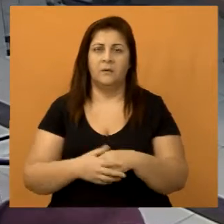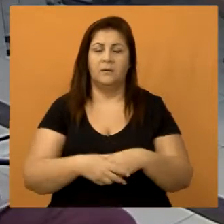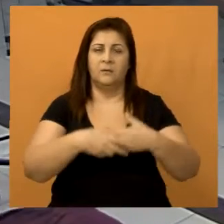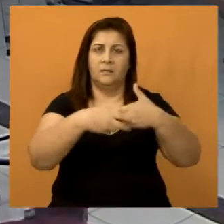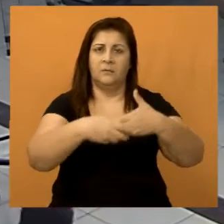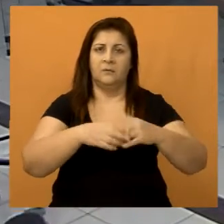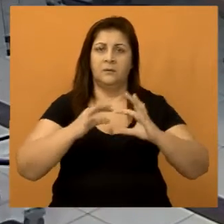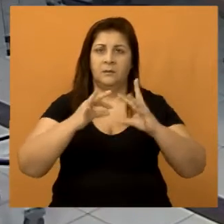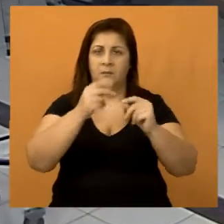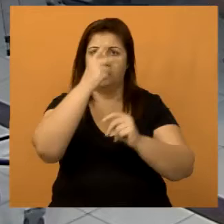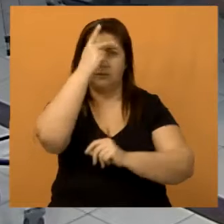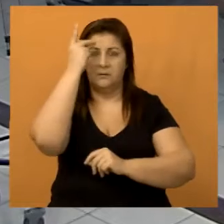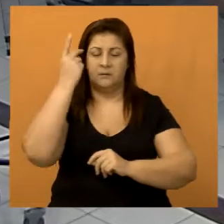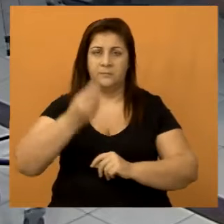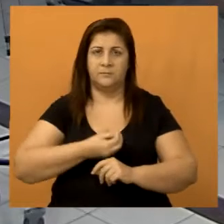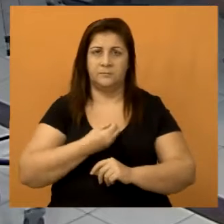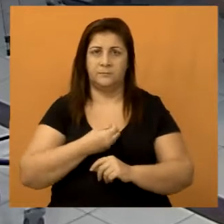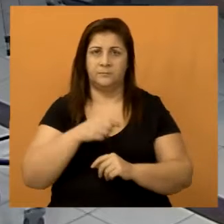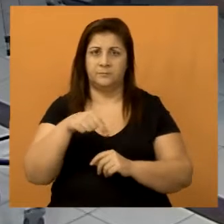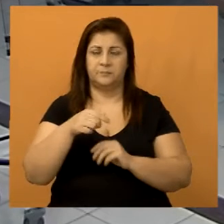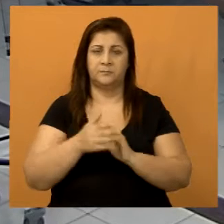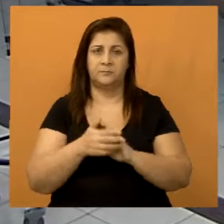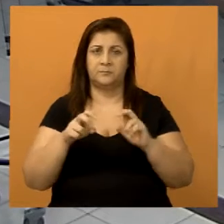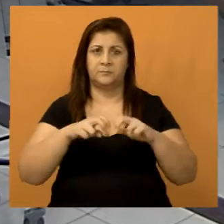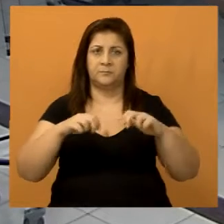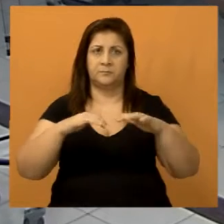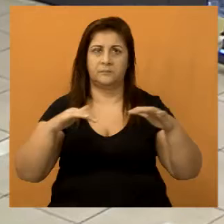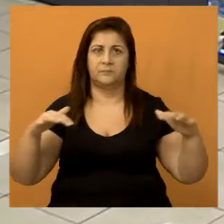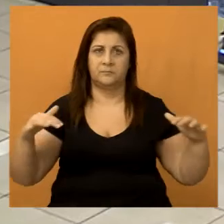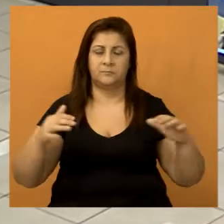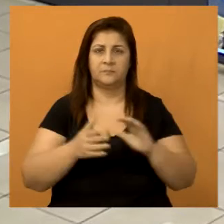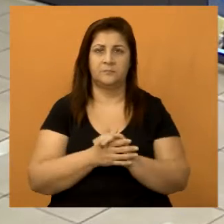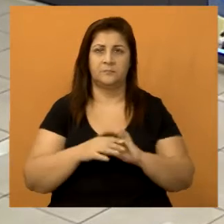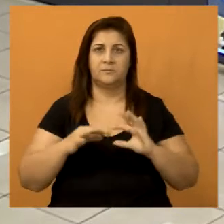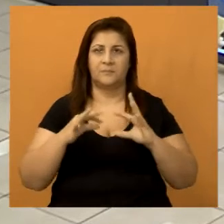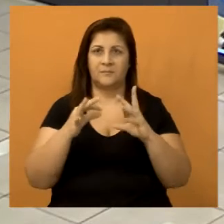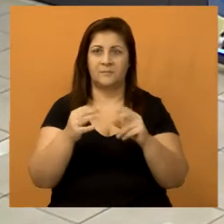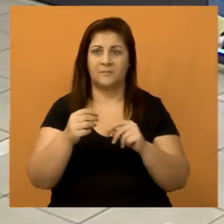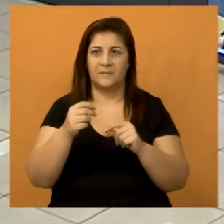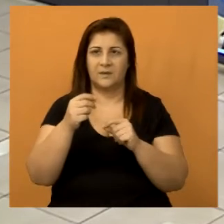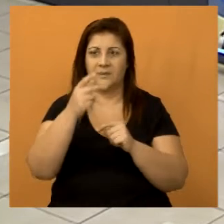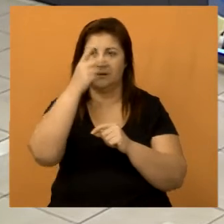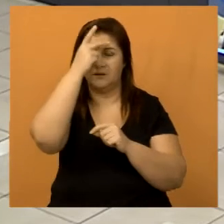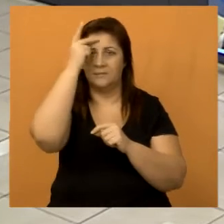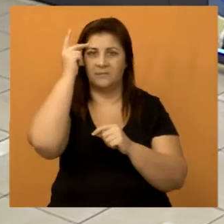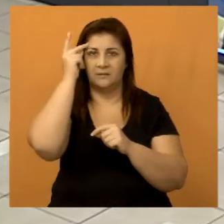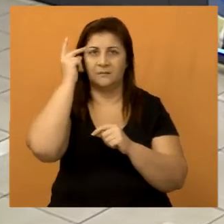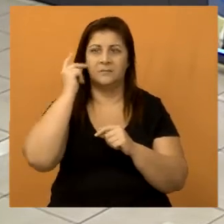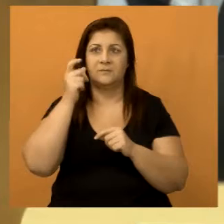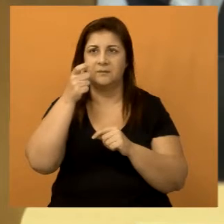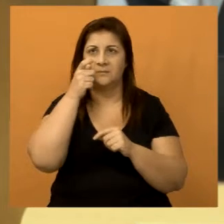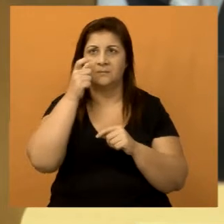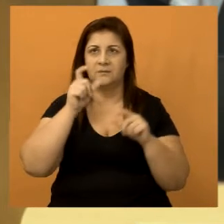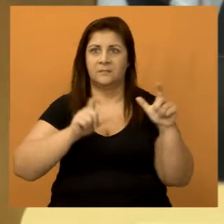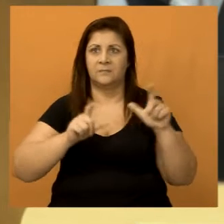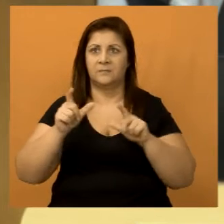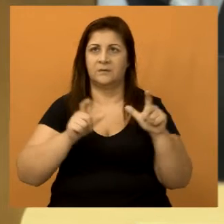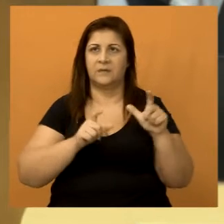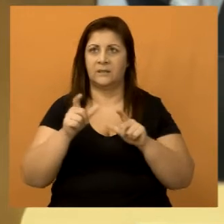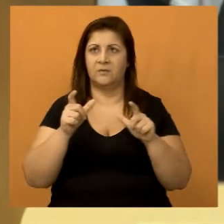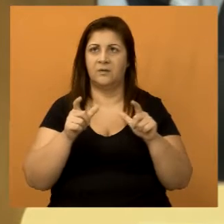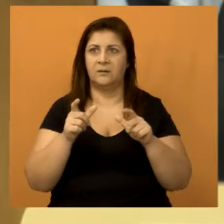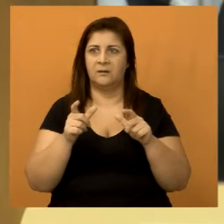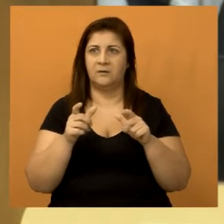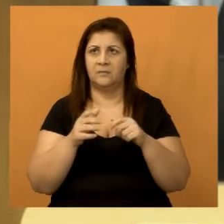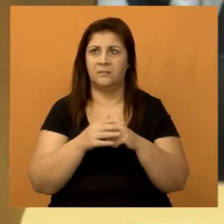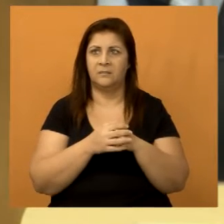todas as pessoas presentes aqui na galeria e todos os telespectadores que nos assistem pela TV Câmara através da internet e da